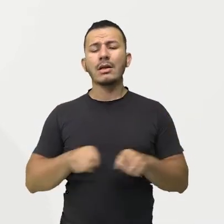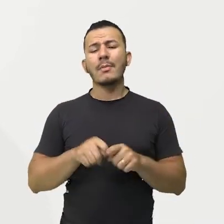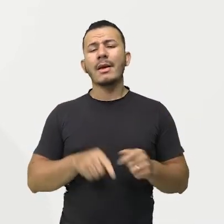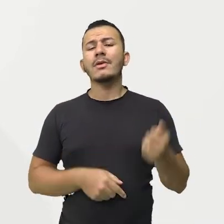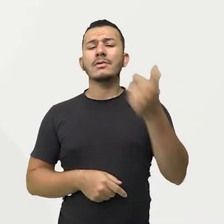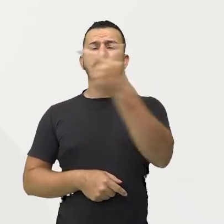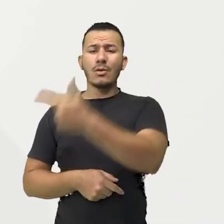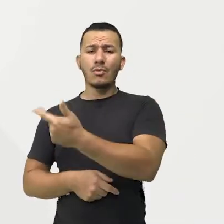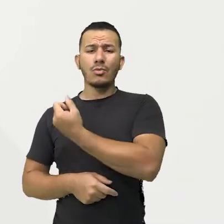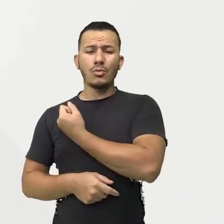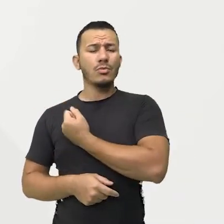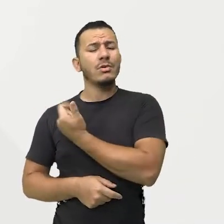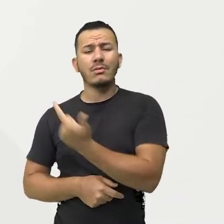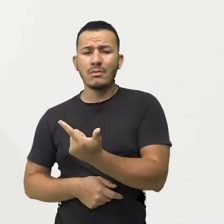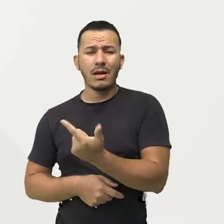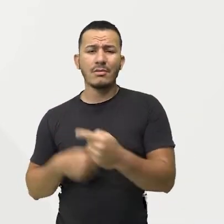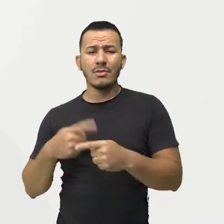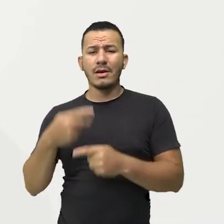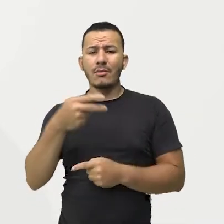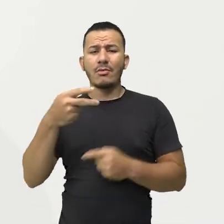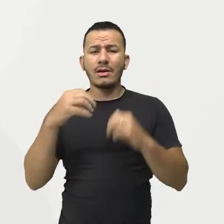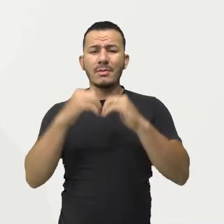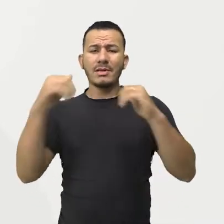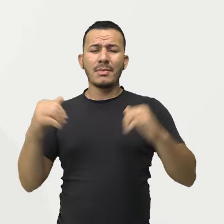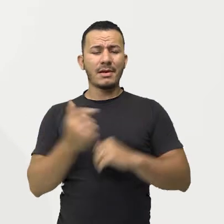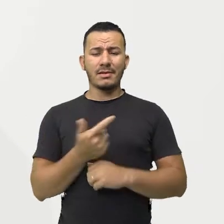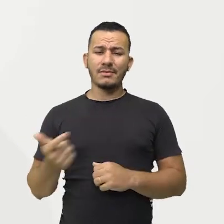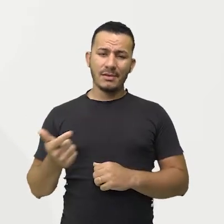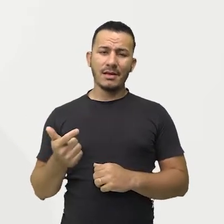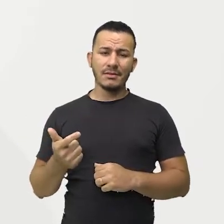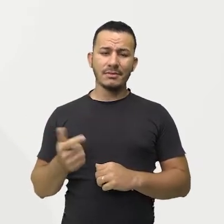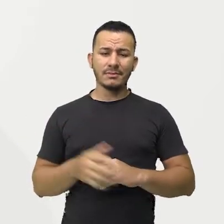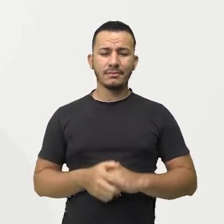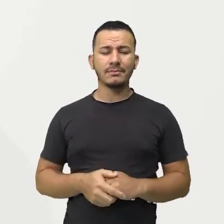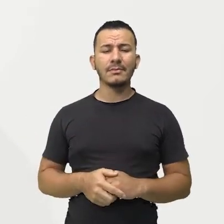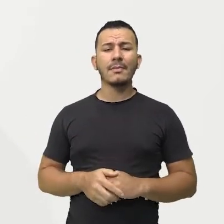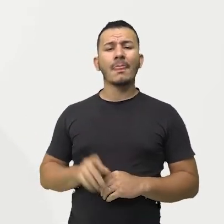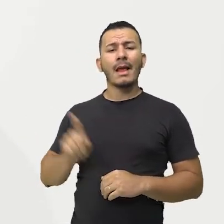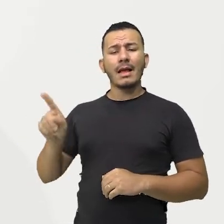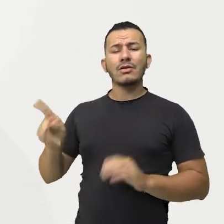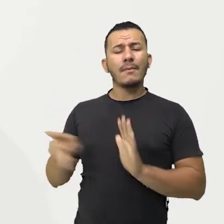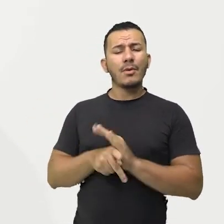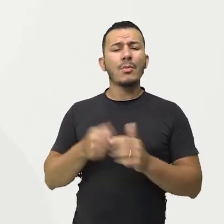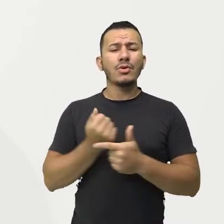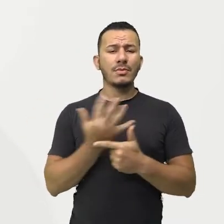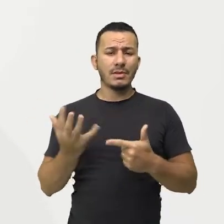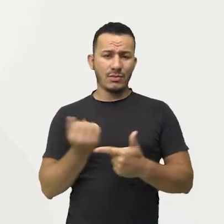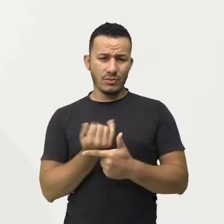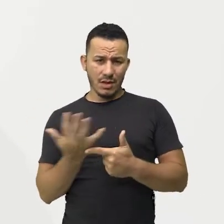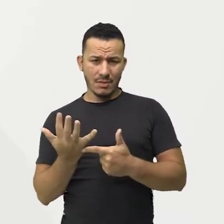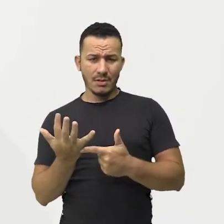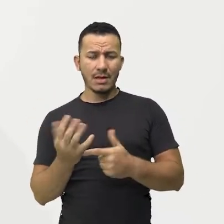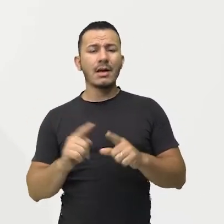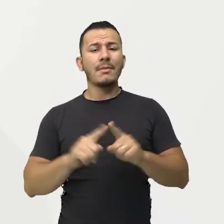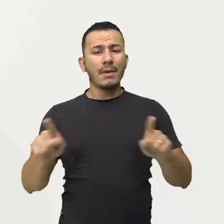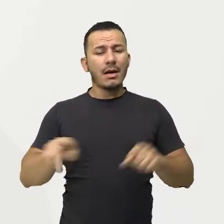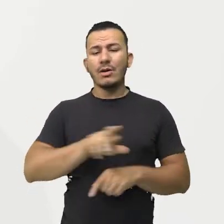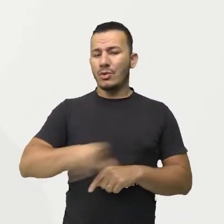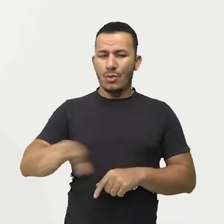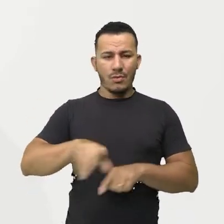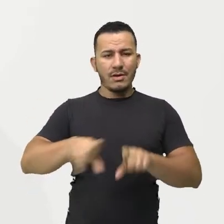segundo. Então, venha comigo. Nesse exemplo, temos somente uma expressão algébrica. Mas isso não é